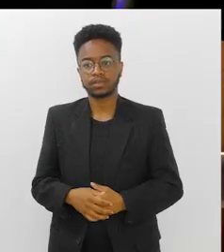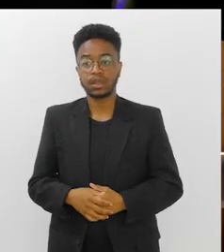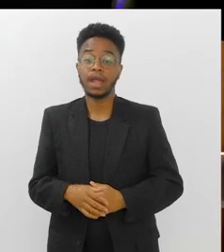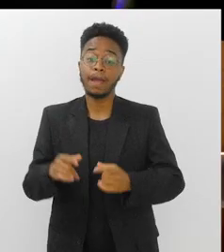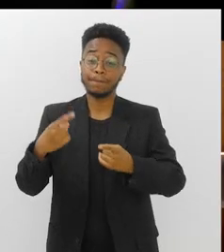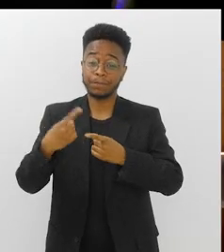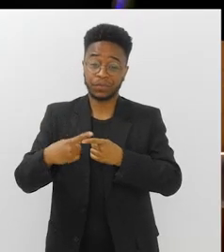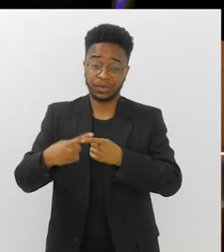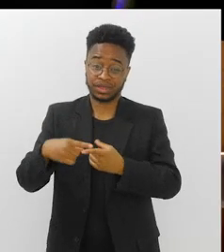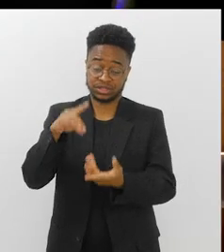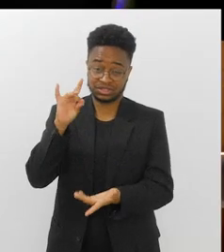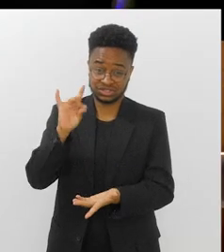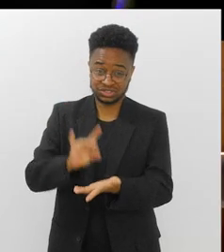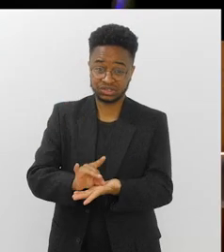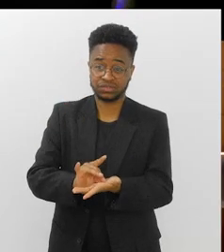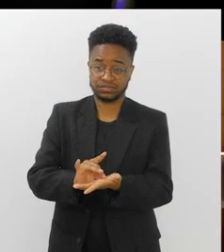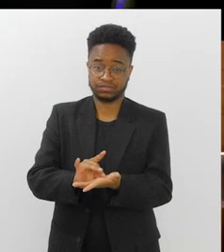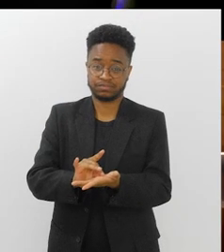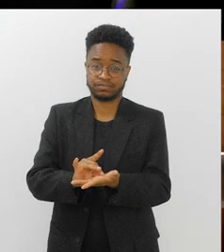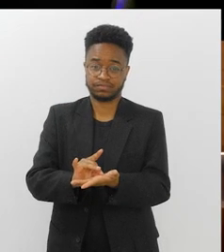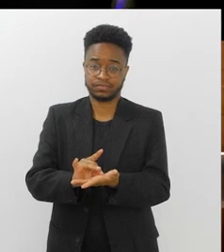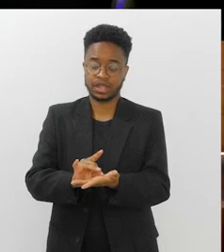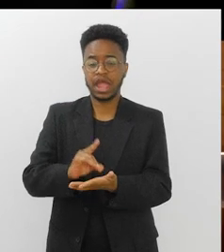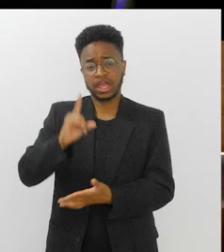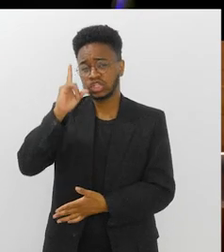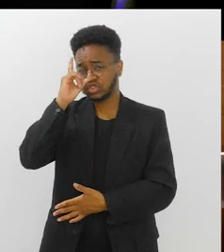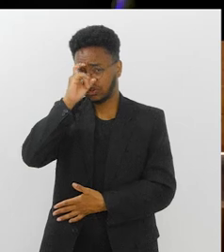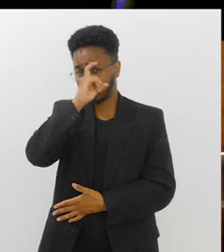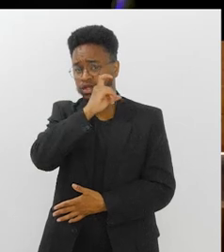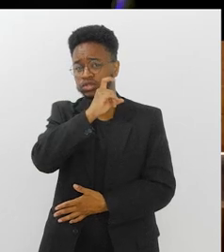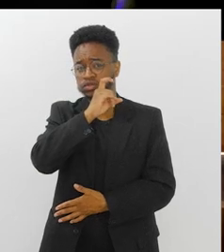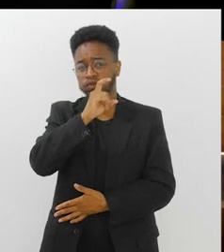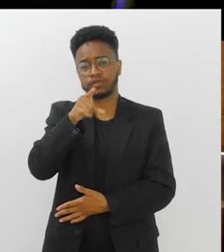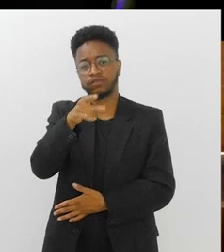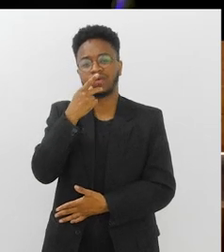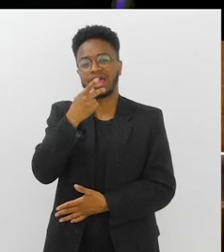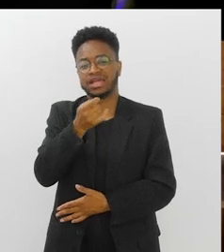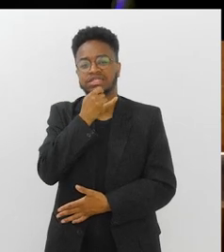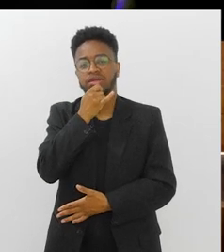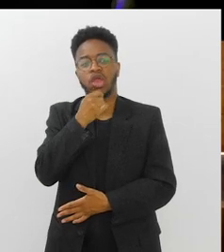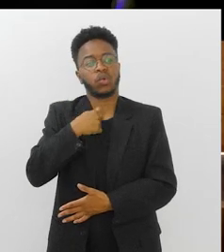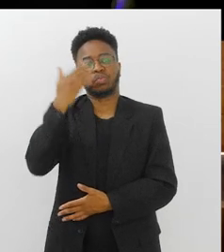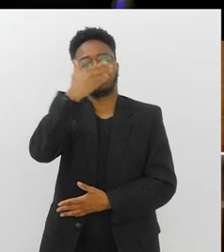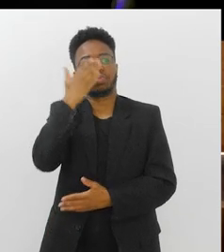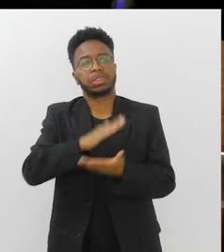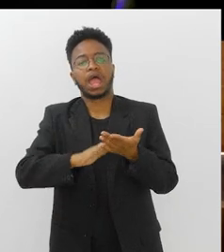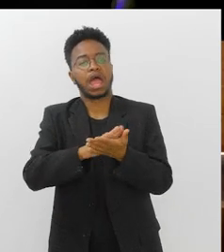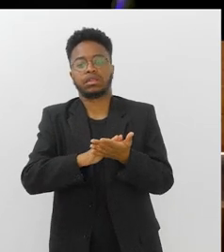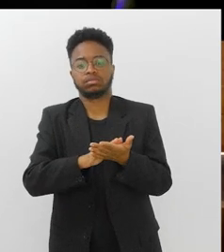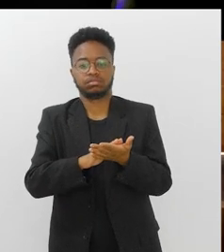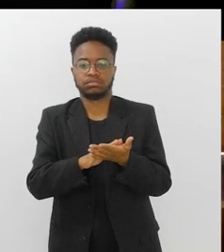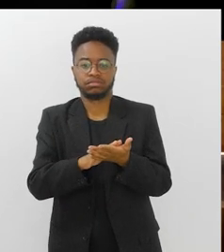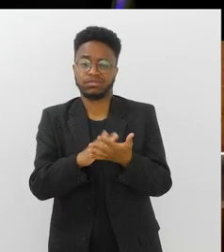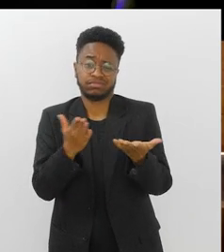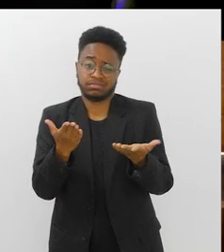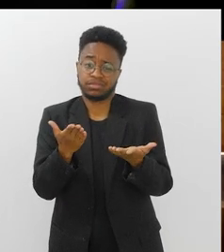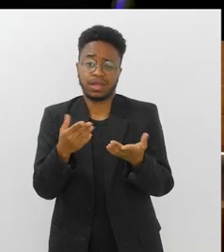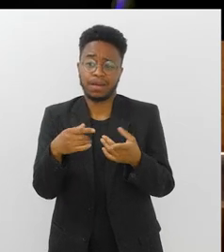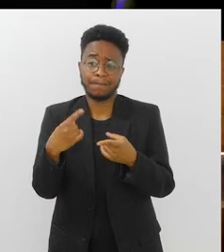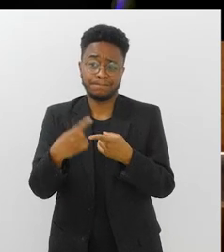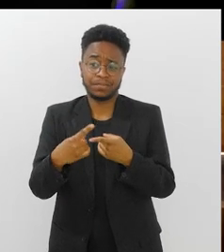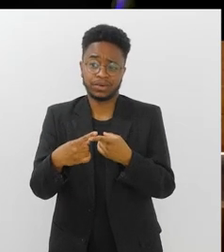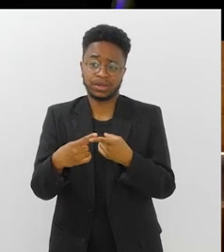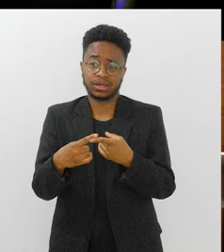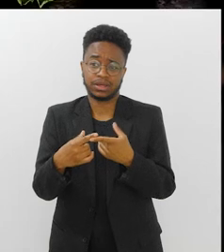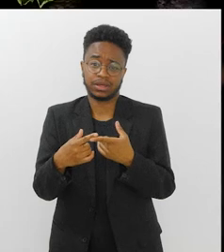bom a verdade é que é muito difícil você simplesmente falar assim ah eu não enxergo nada né então você